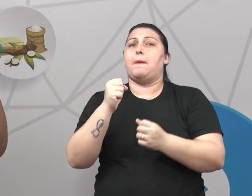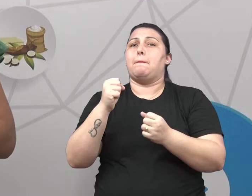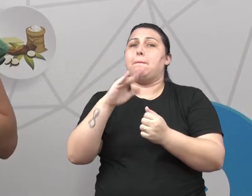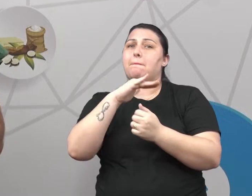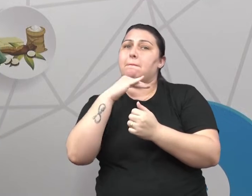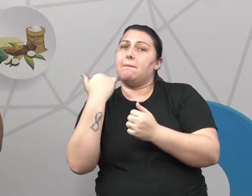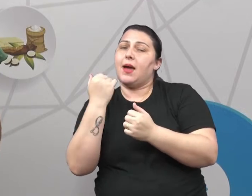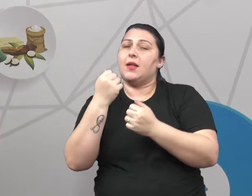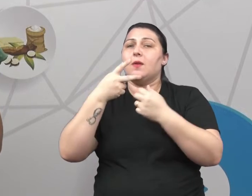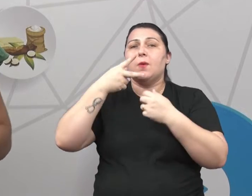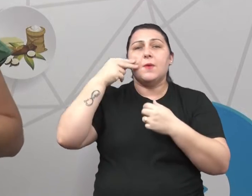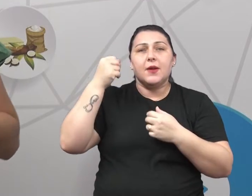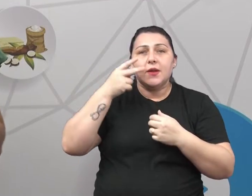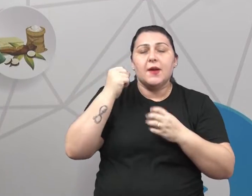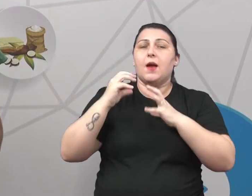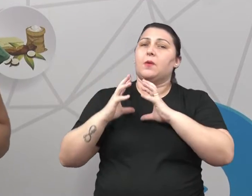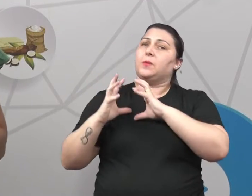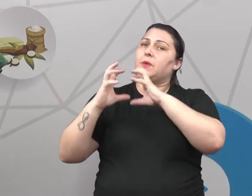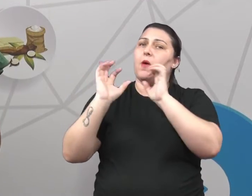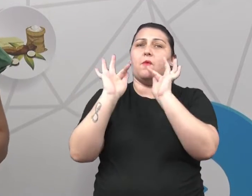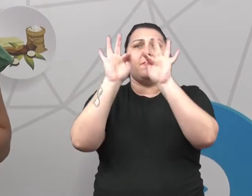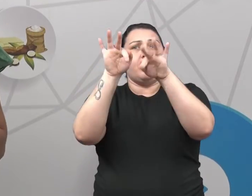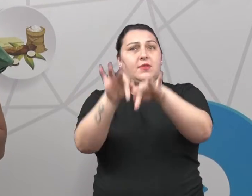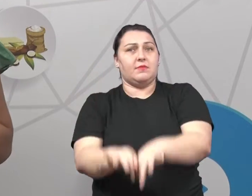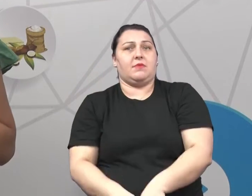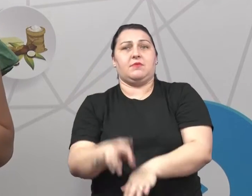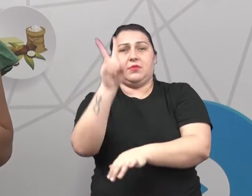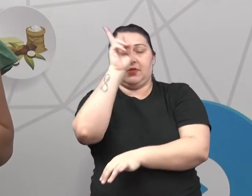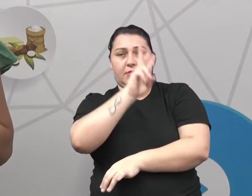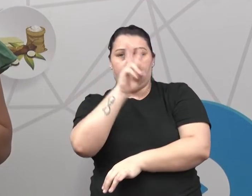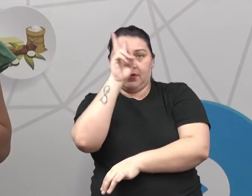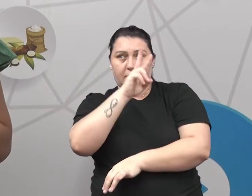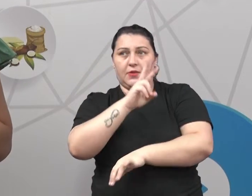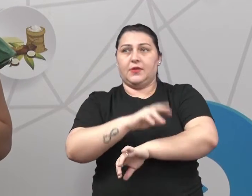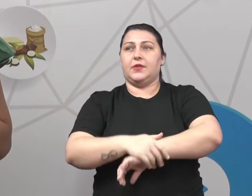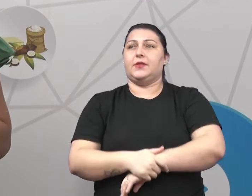gato. Então este é o conflito, é o fato que ela está contando.